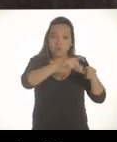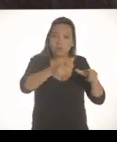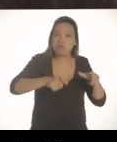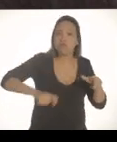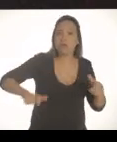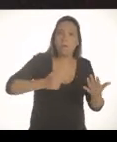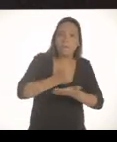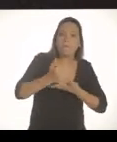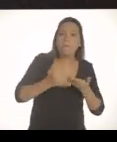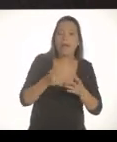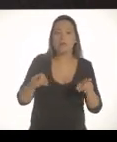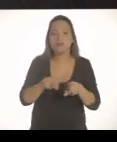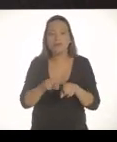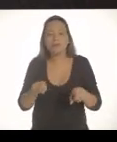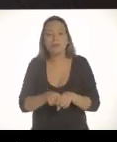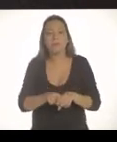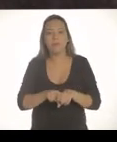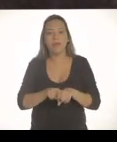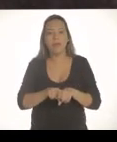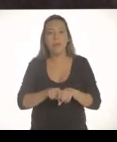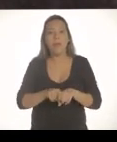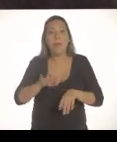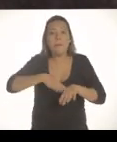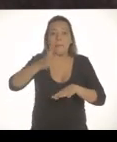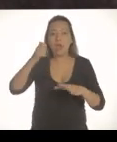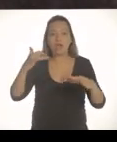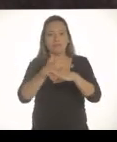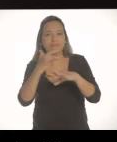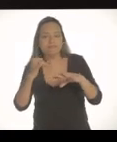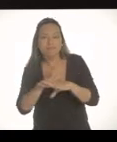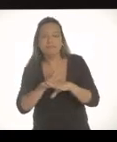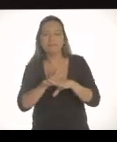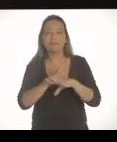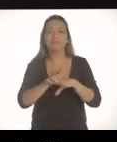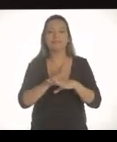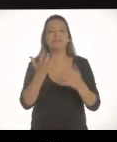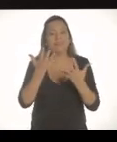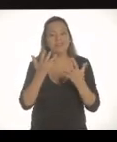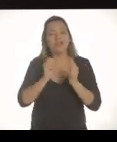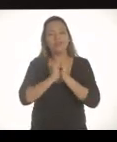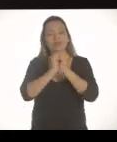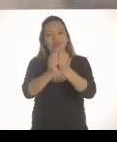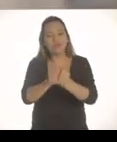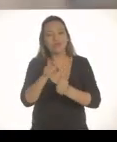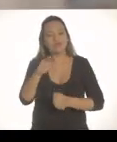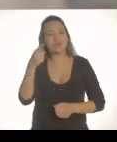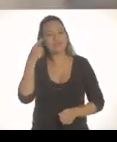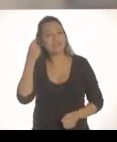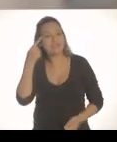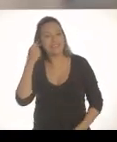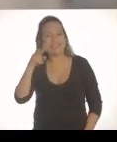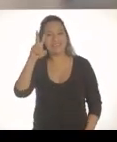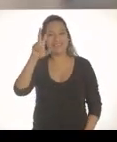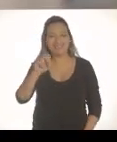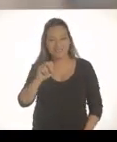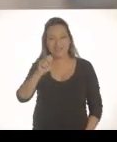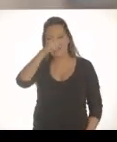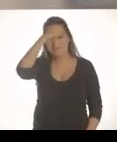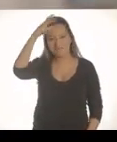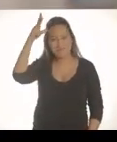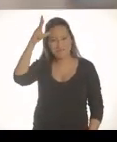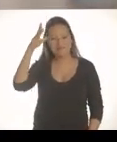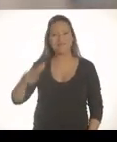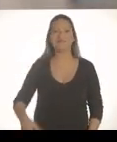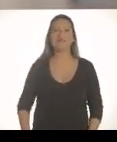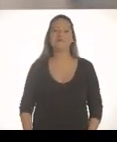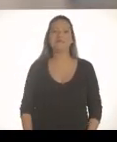não fizeram. Nosso saneamento básico, urbanização, melhoria de condição de vida. Torcemos por você. Freixo